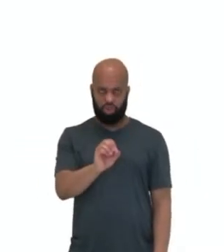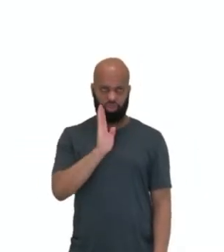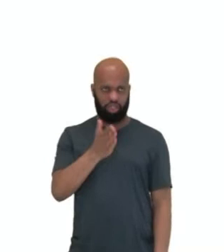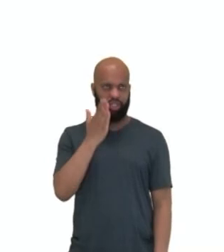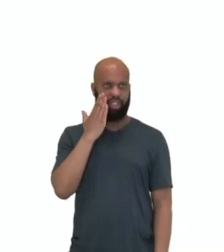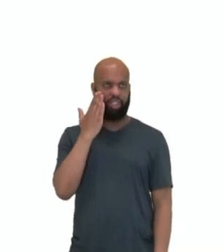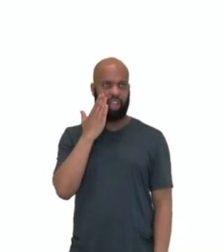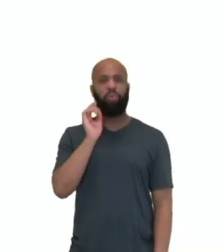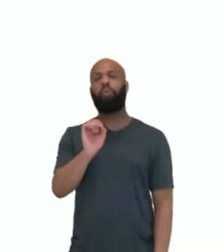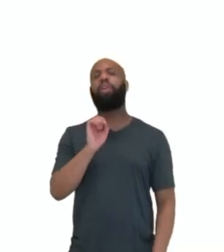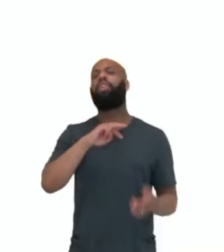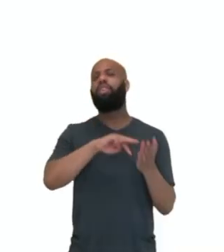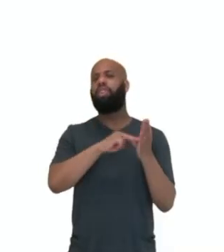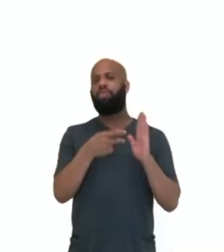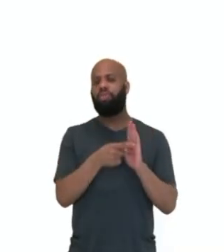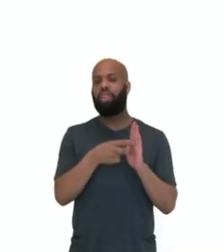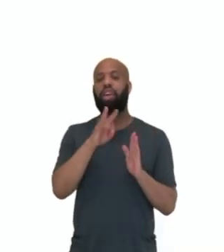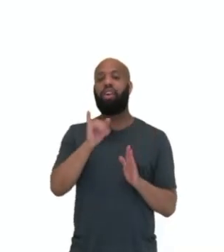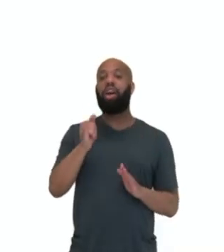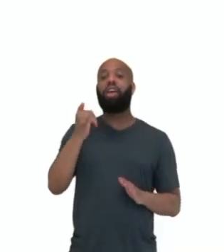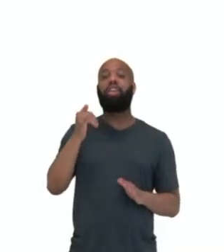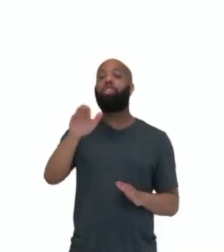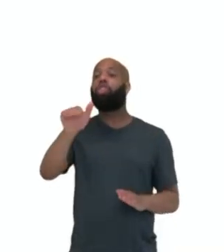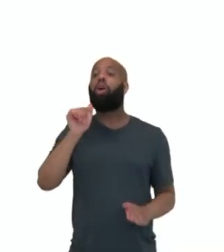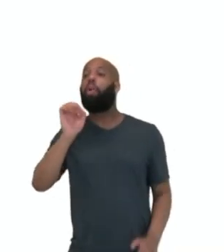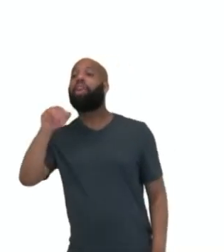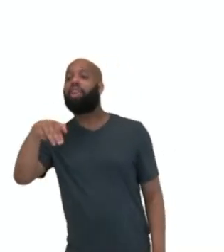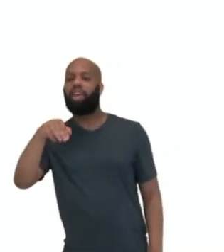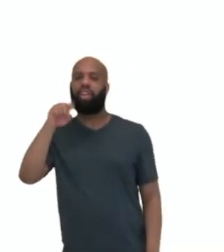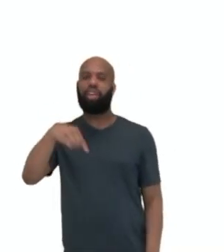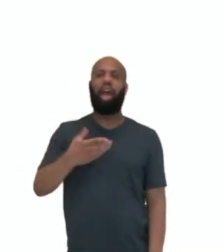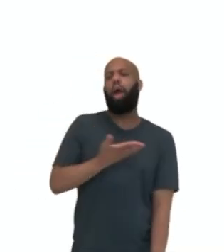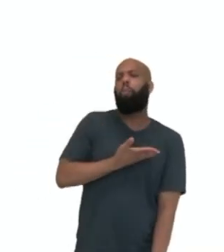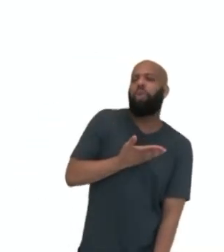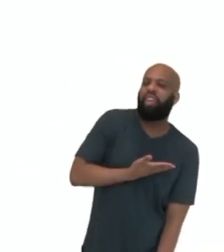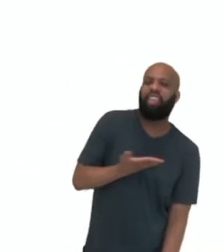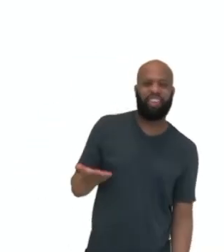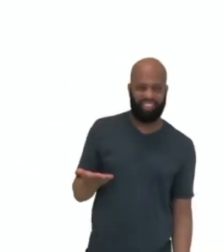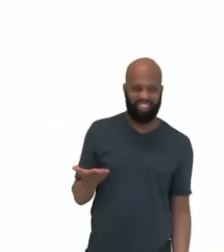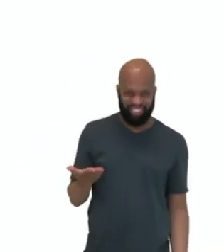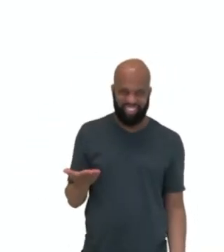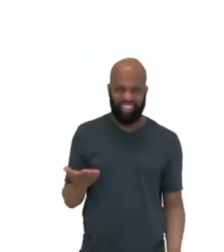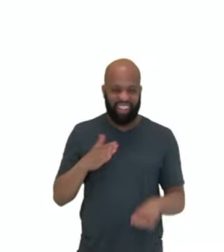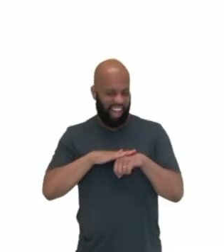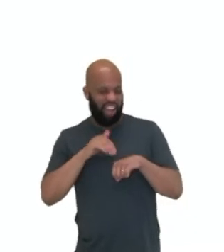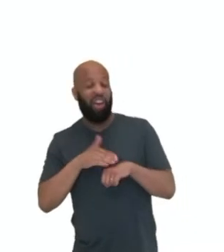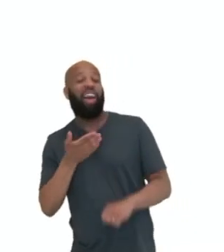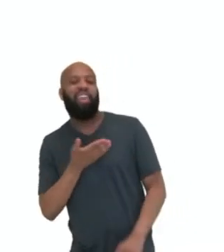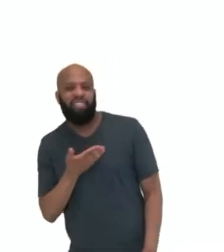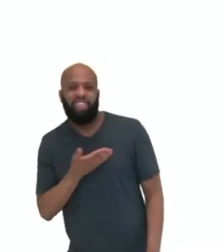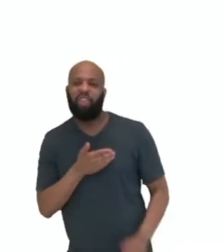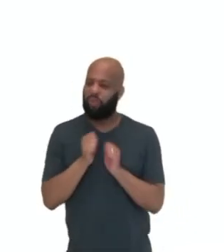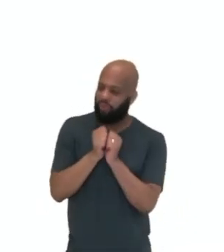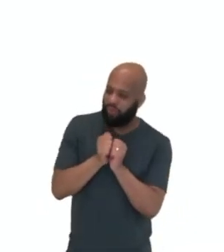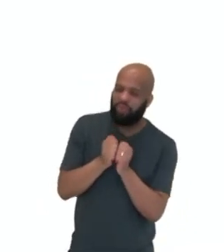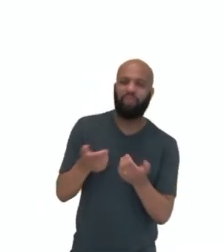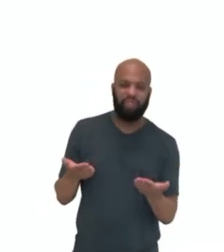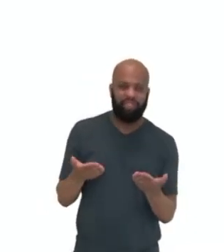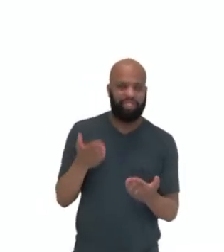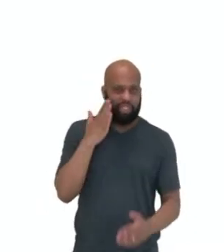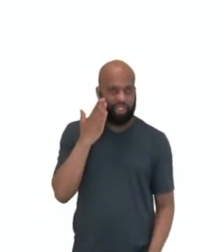Do latim vocário, chamamento. Querido amigo, prezado colega, estimado companheiro,